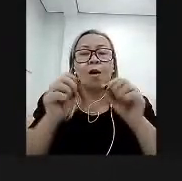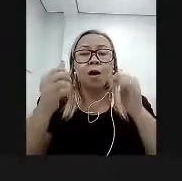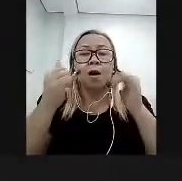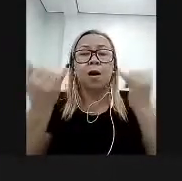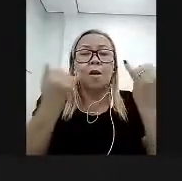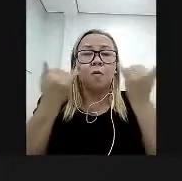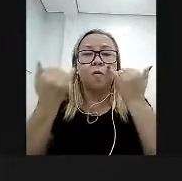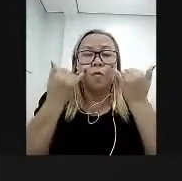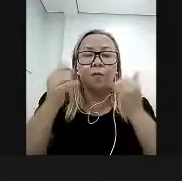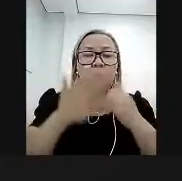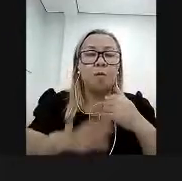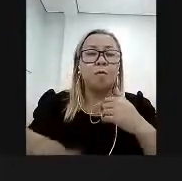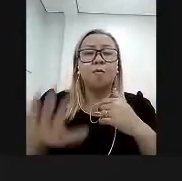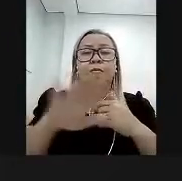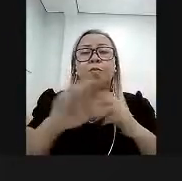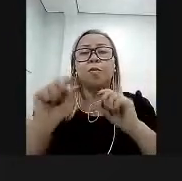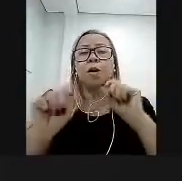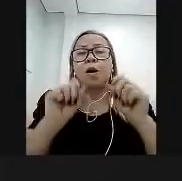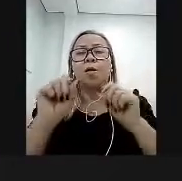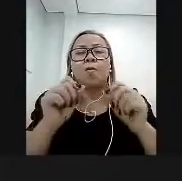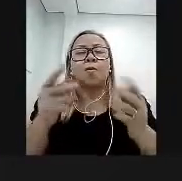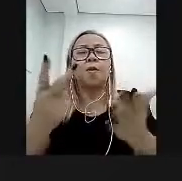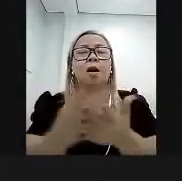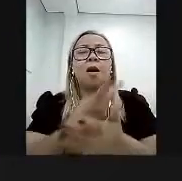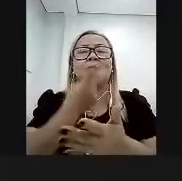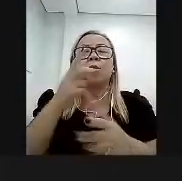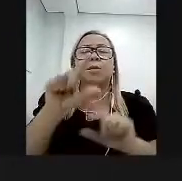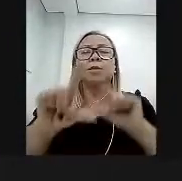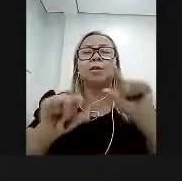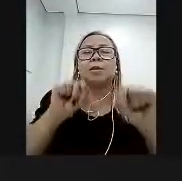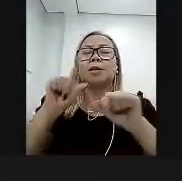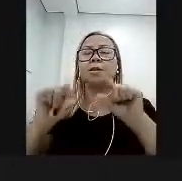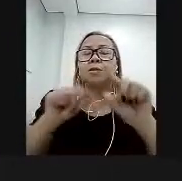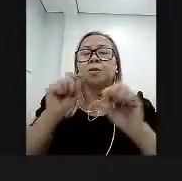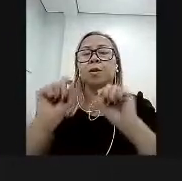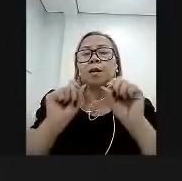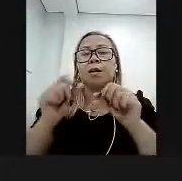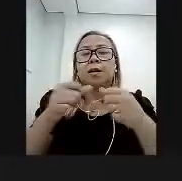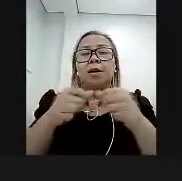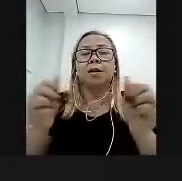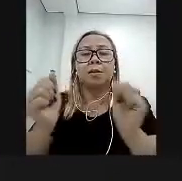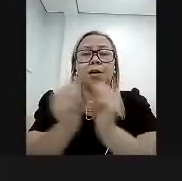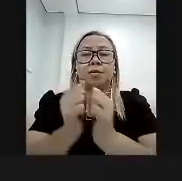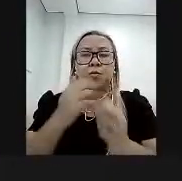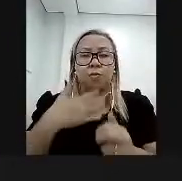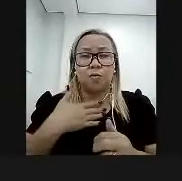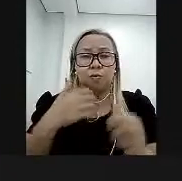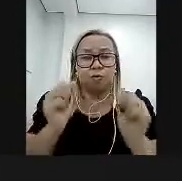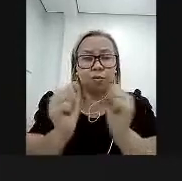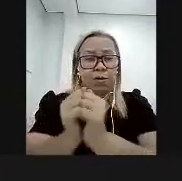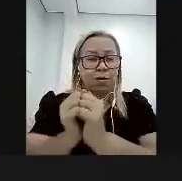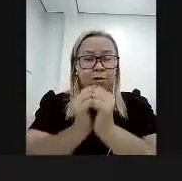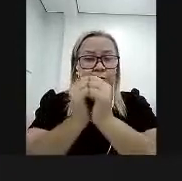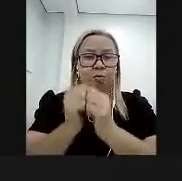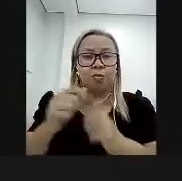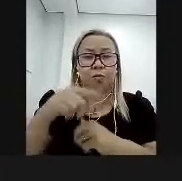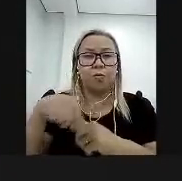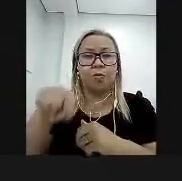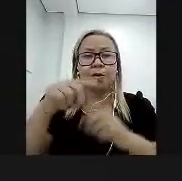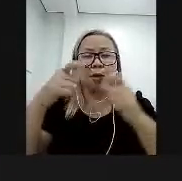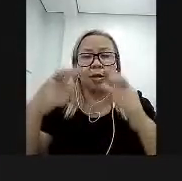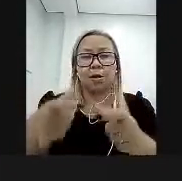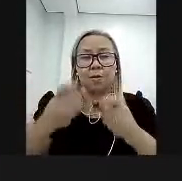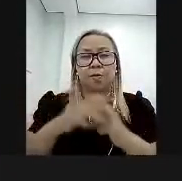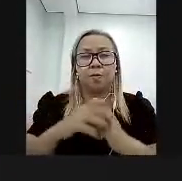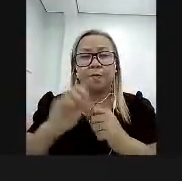inteiro esses agenciamentos, essas escolhas, a quem está na mesma superfície comigo, quem está dividindo espaço comigo. Além disso, ainda